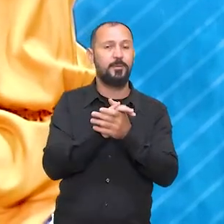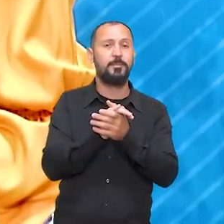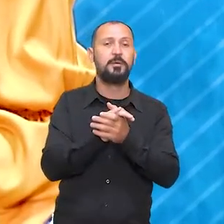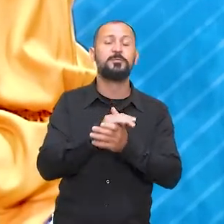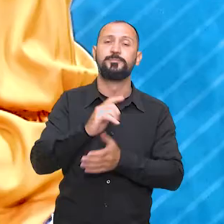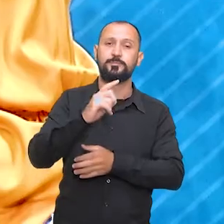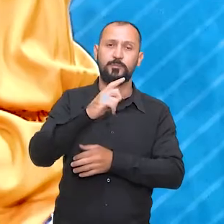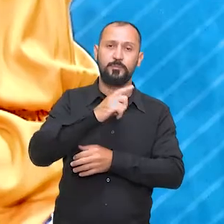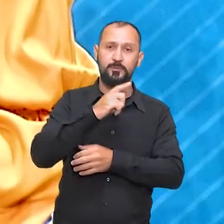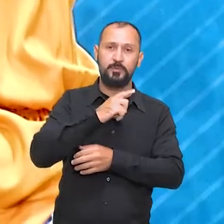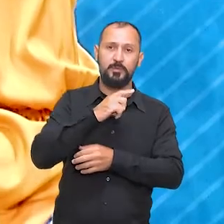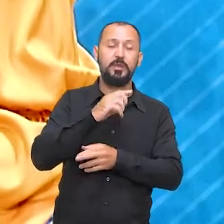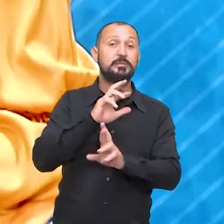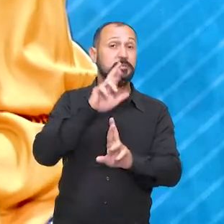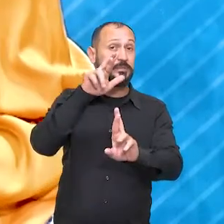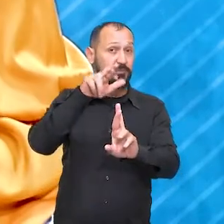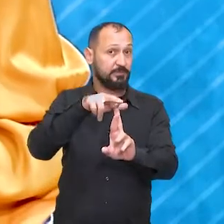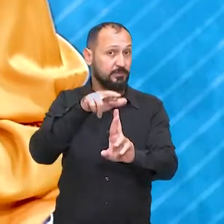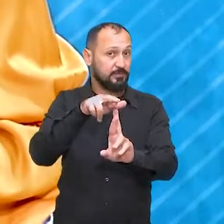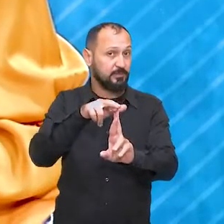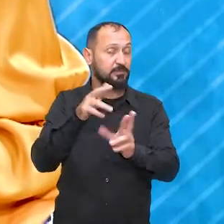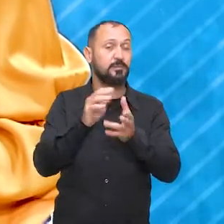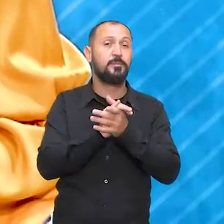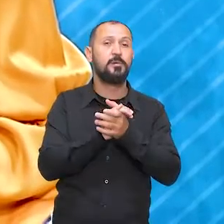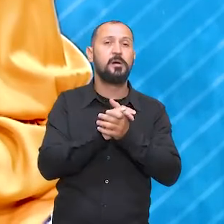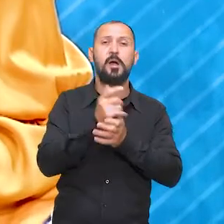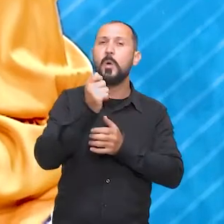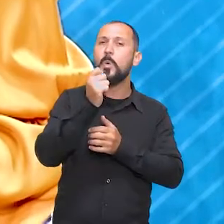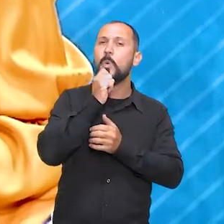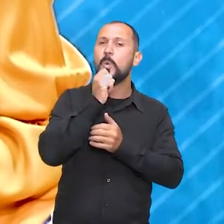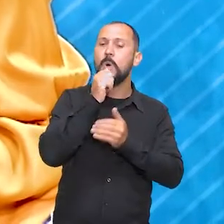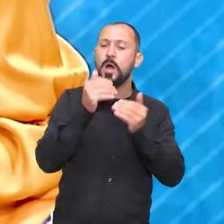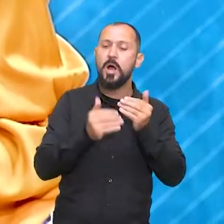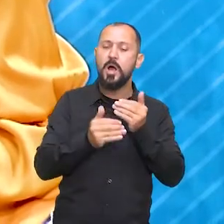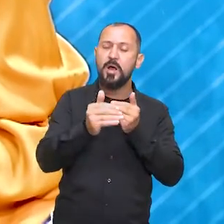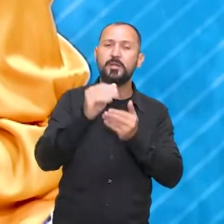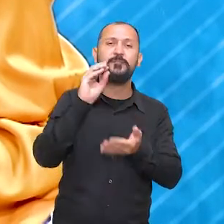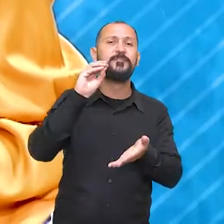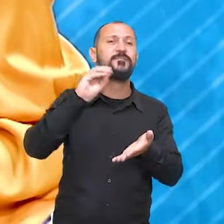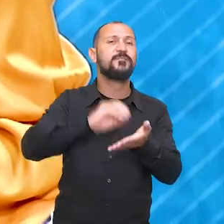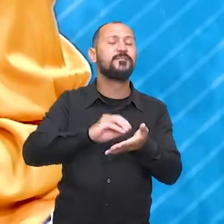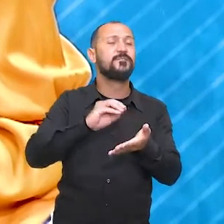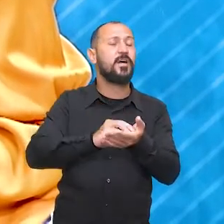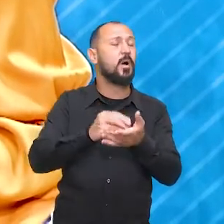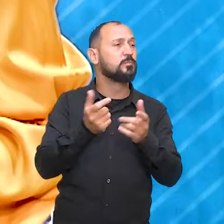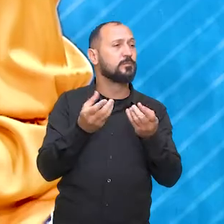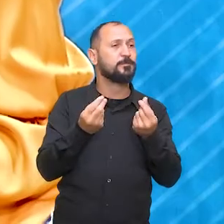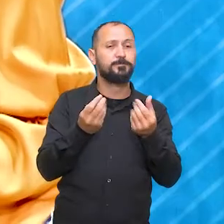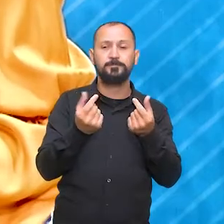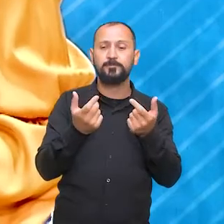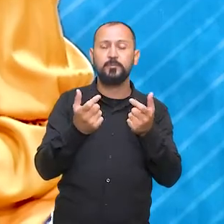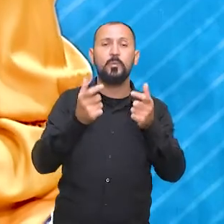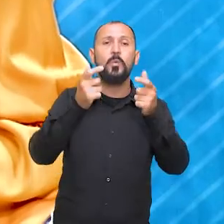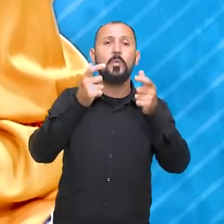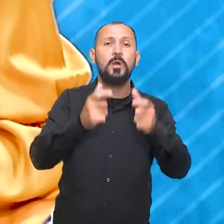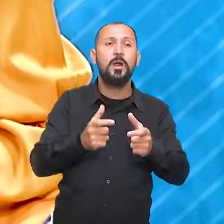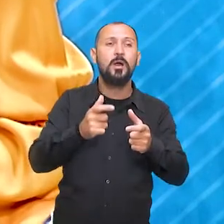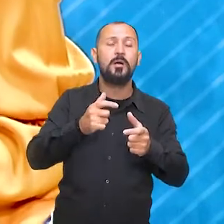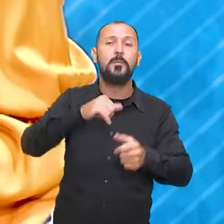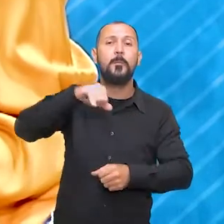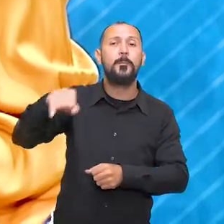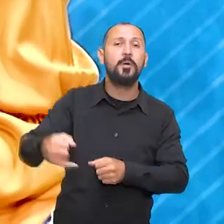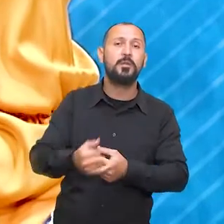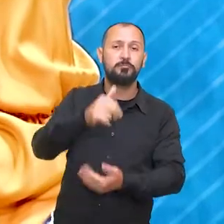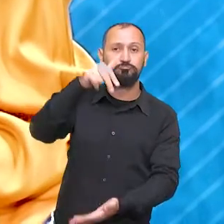Por mais que nós tenhamos essa representatividade, ainda falta, muitas vezes, um lugar de fala,